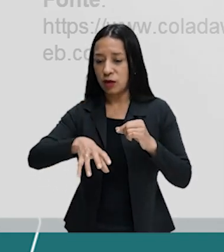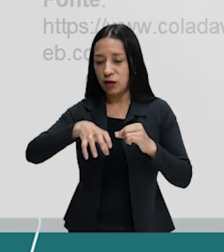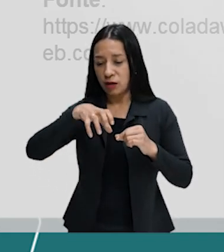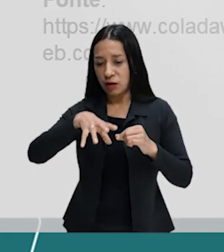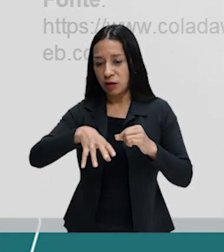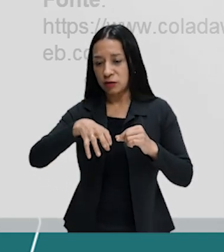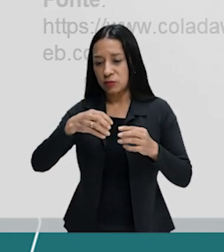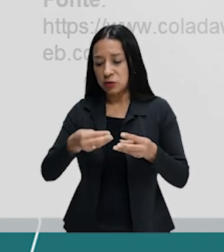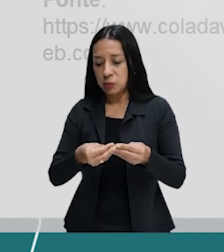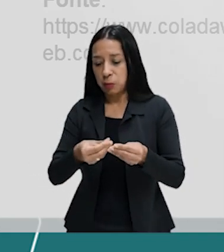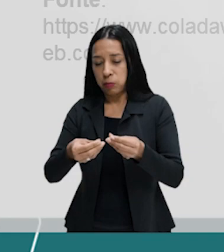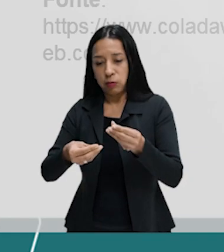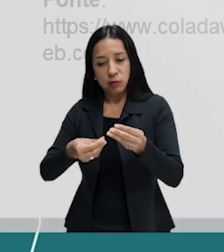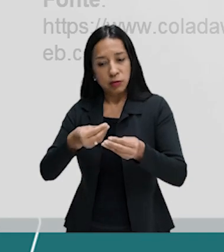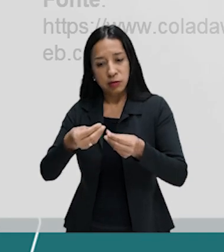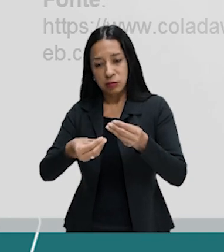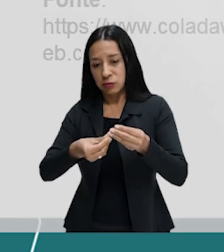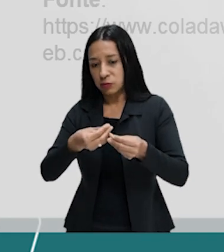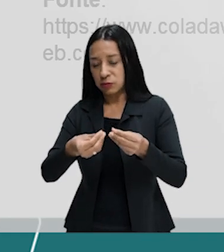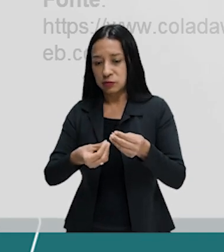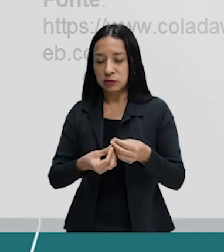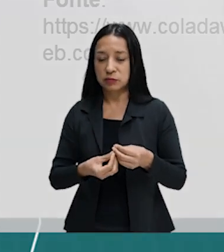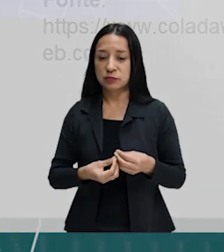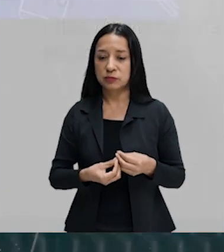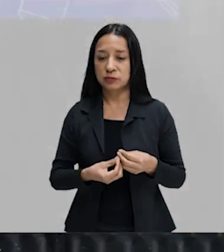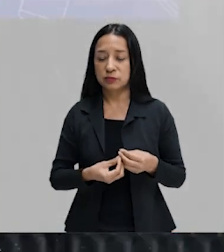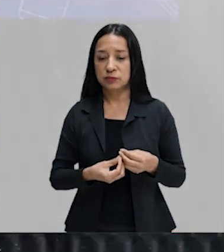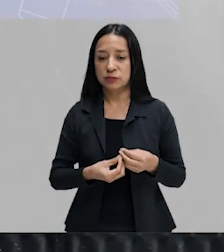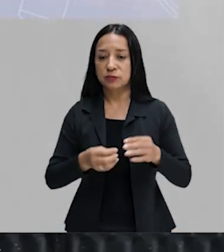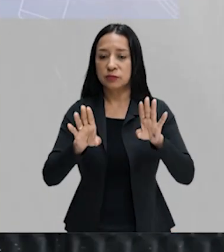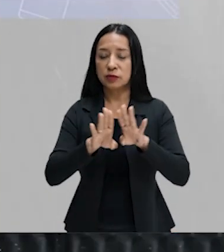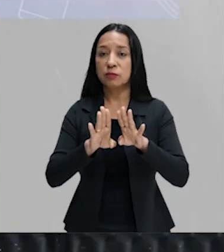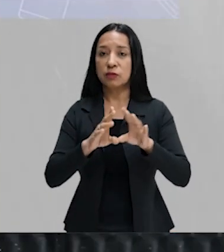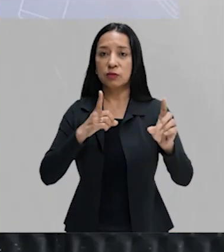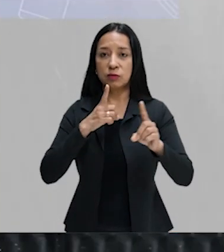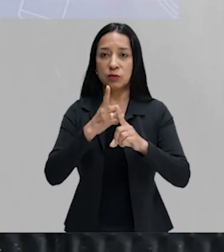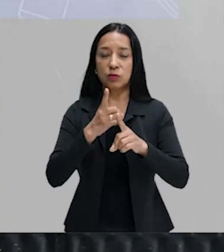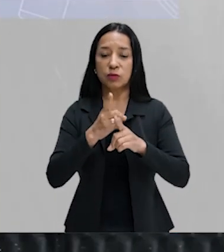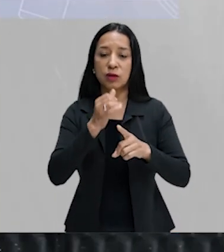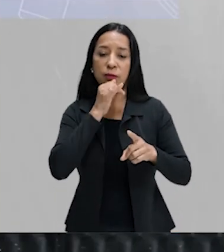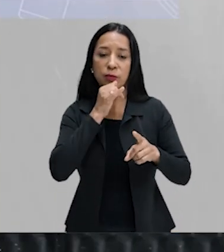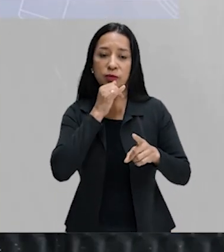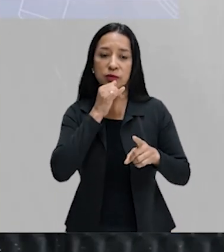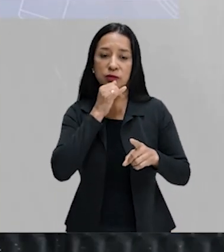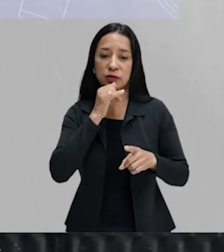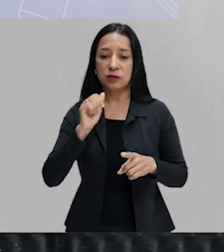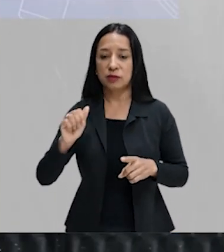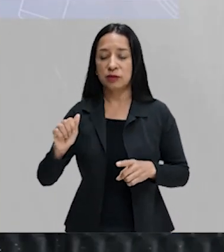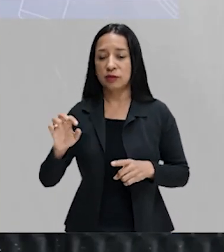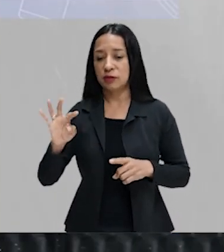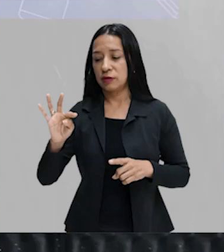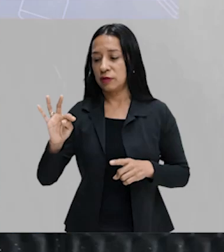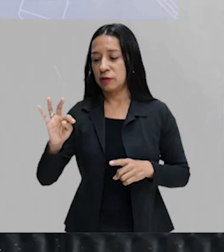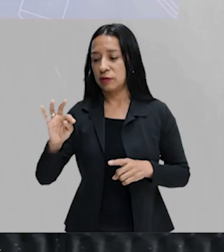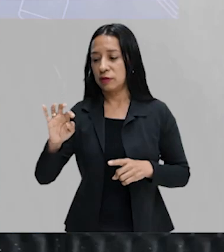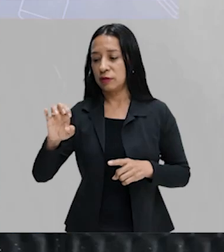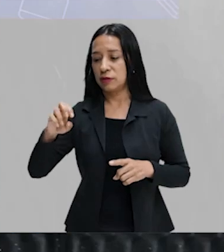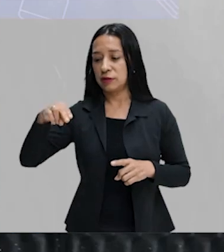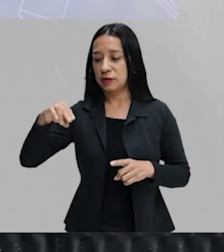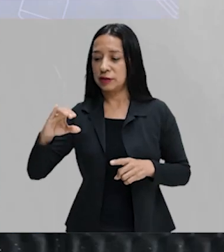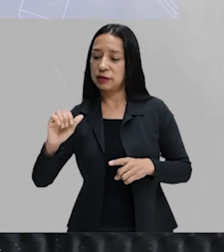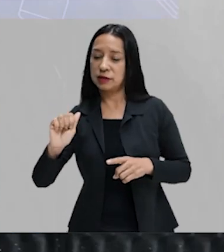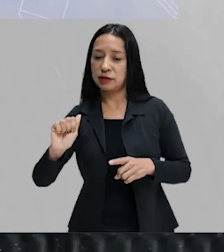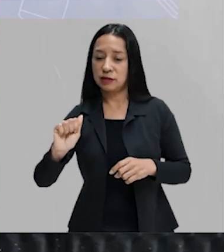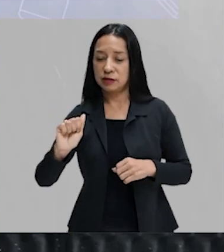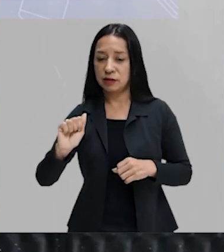matéria orgânica em decomposição. Aí nós vamos encontrar, por exemplo, a tênia. Lembra da tênia